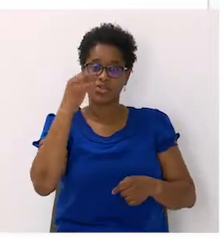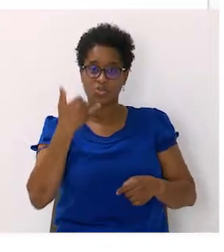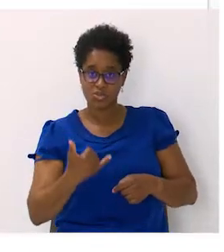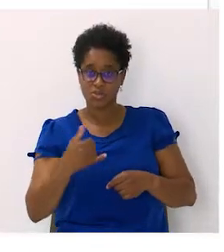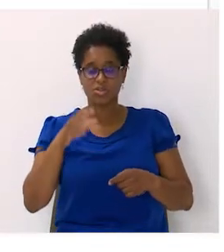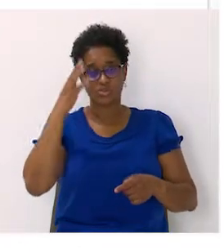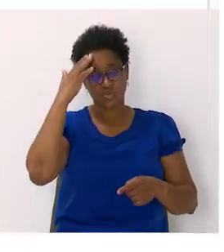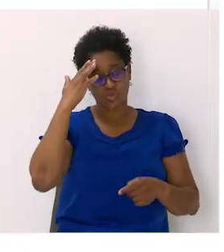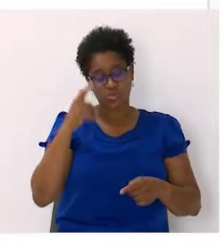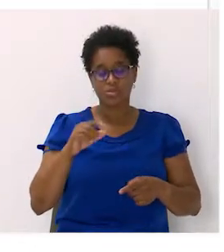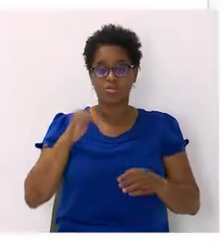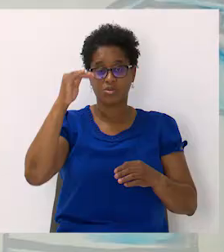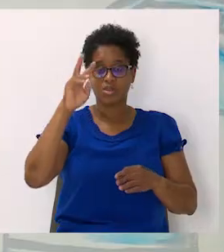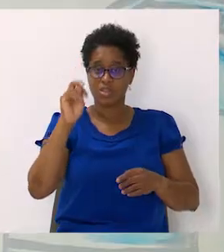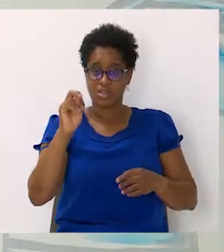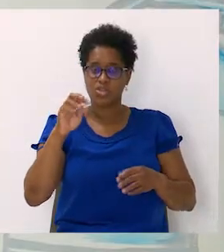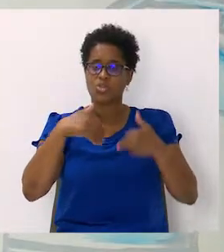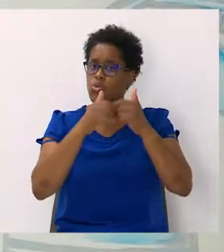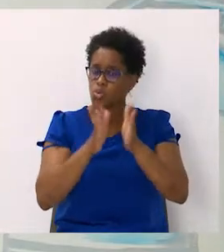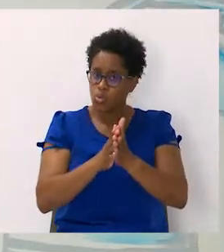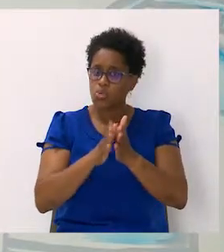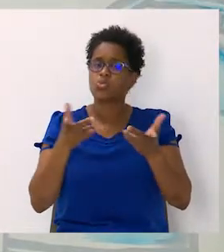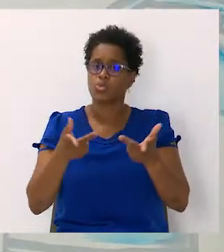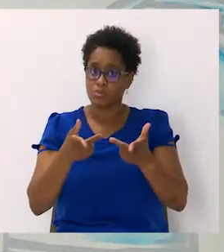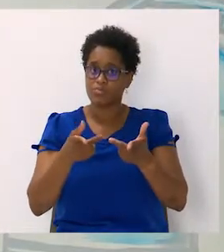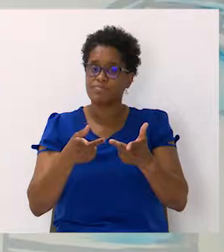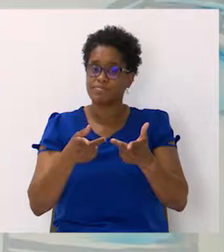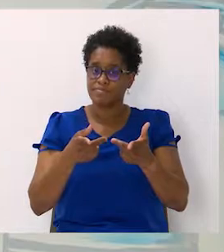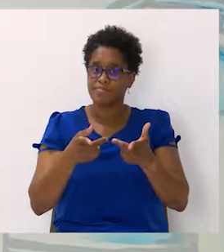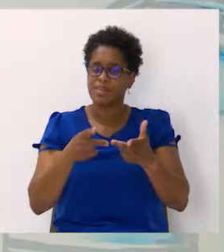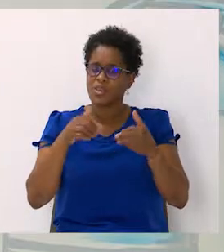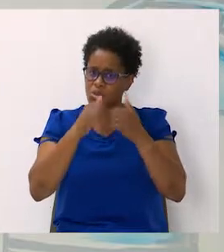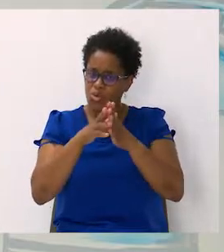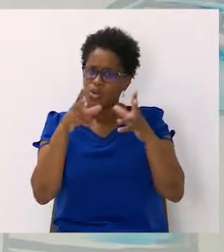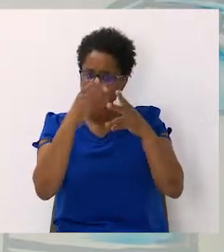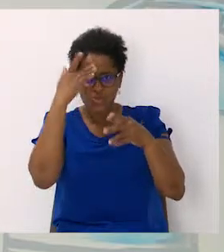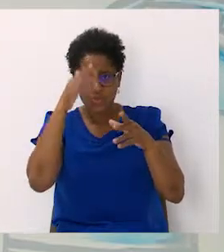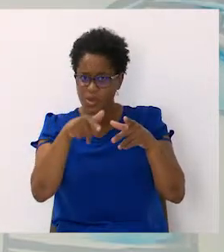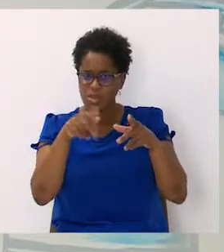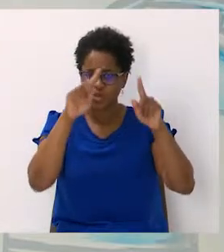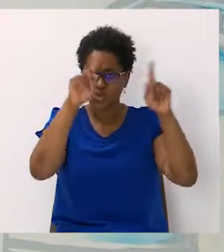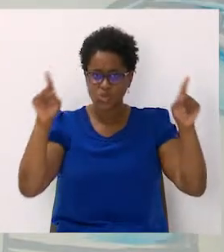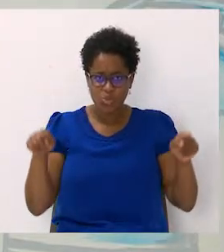2 de expoente 3, tudo, certo? Toda essa expressão